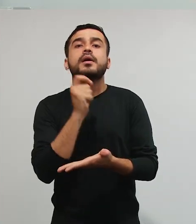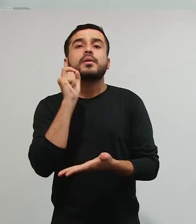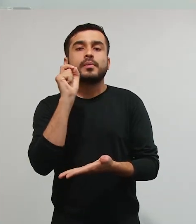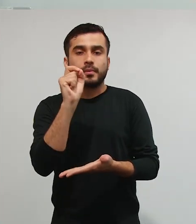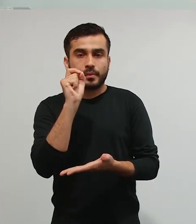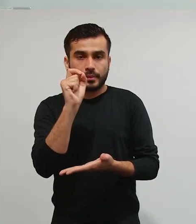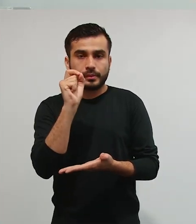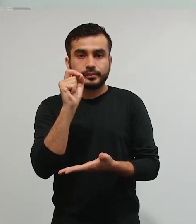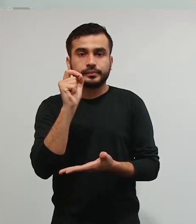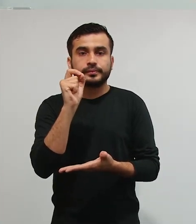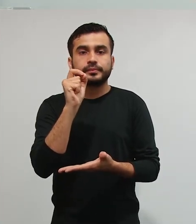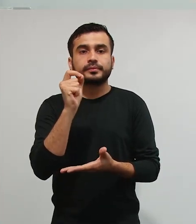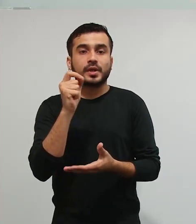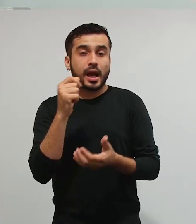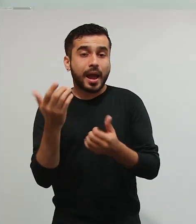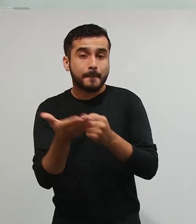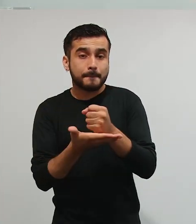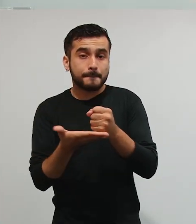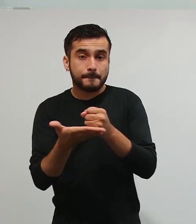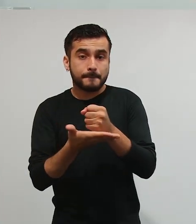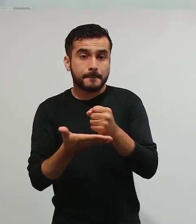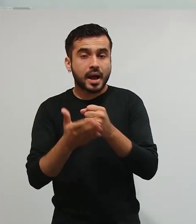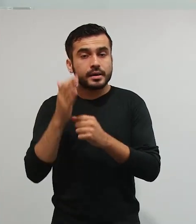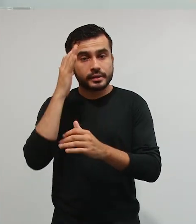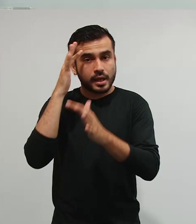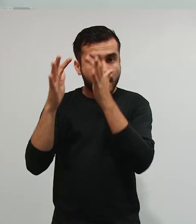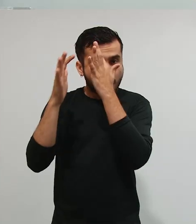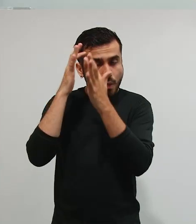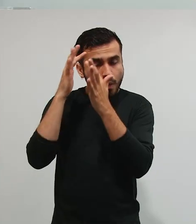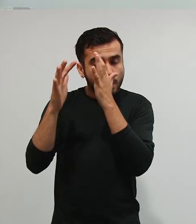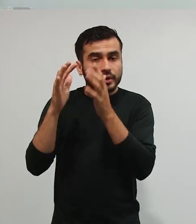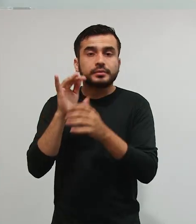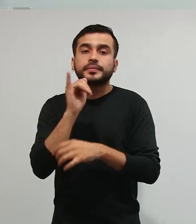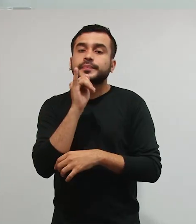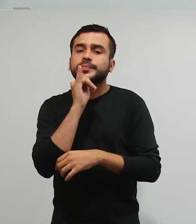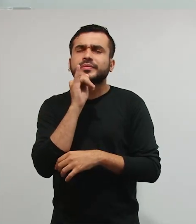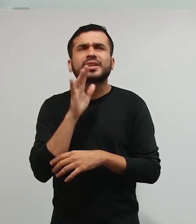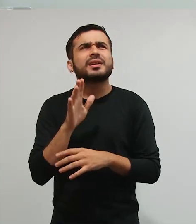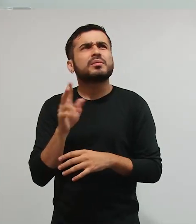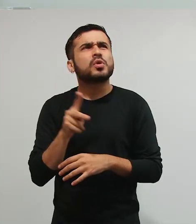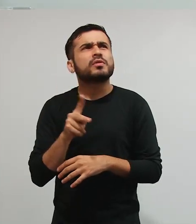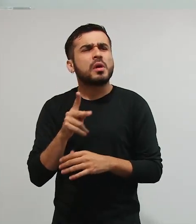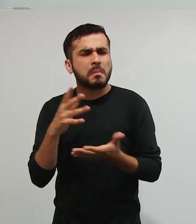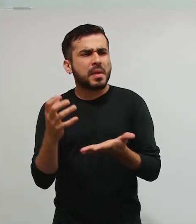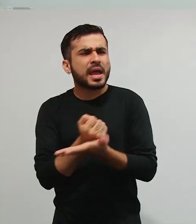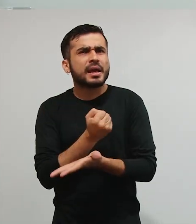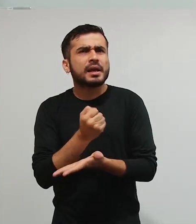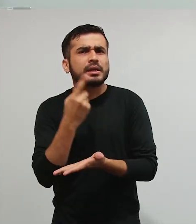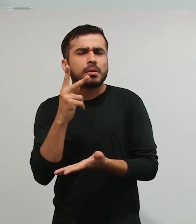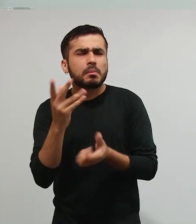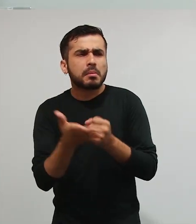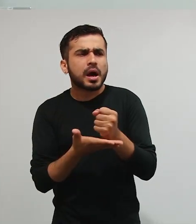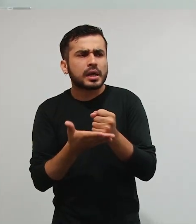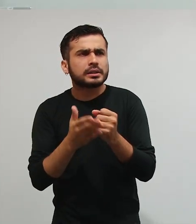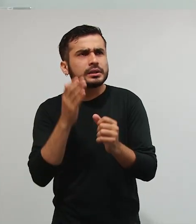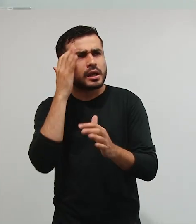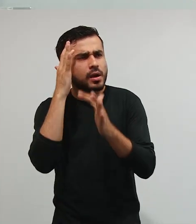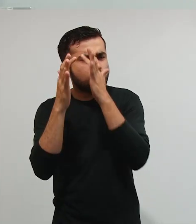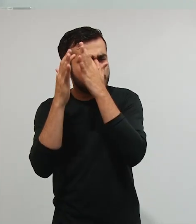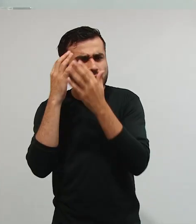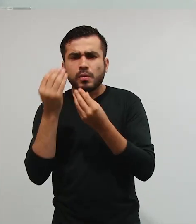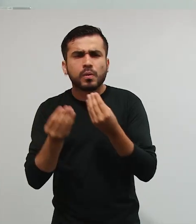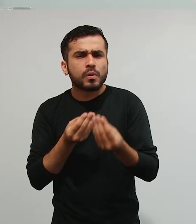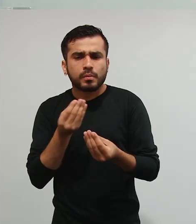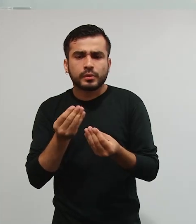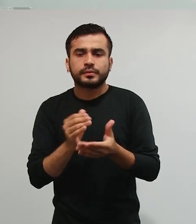você fechar o aporte teórico. Então, mas professora, como que eu resgato o aporte teórico? Como é